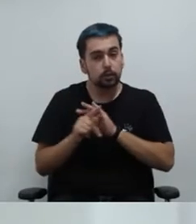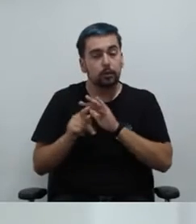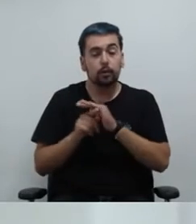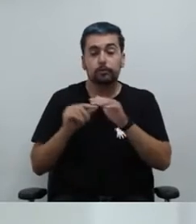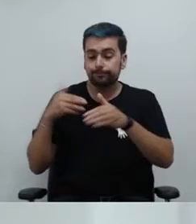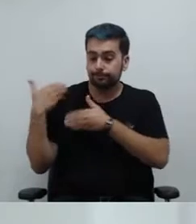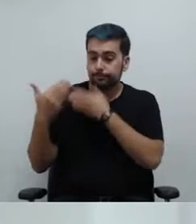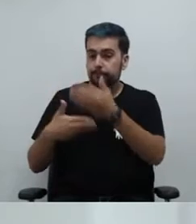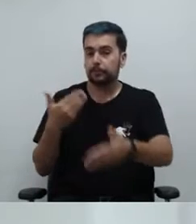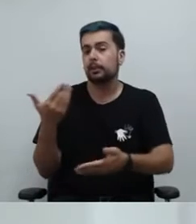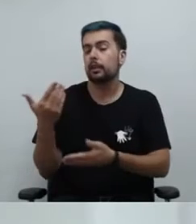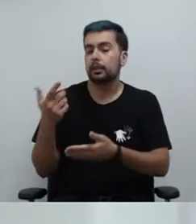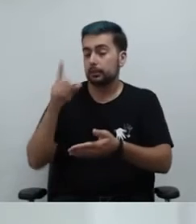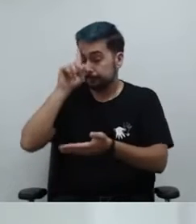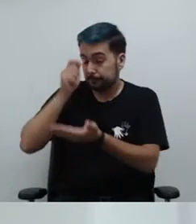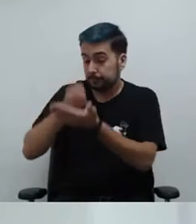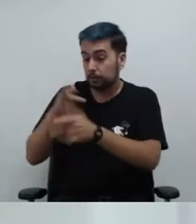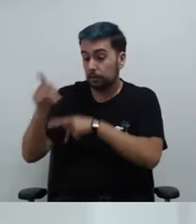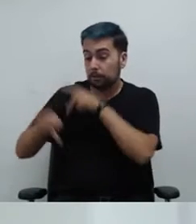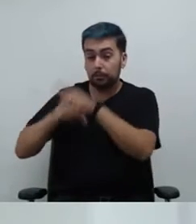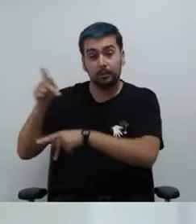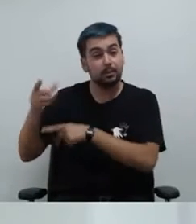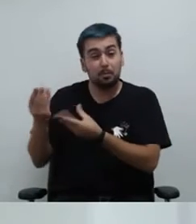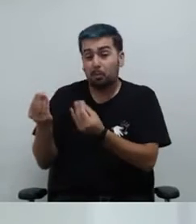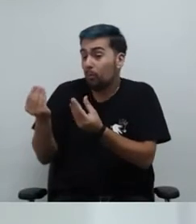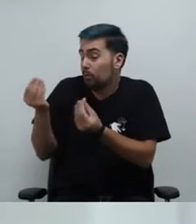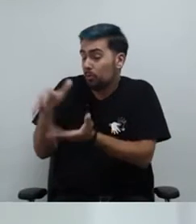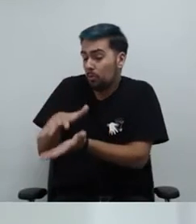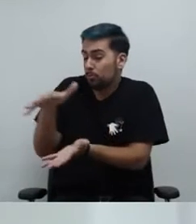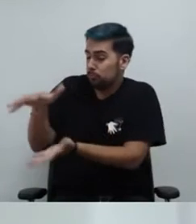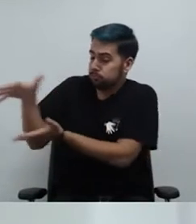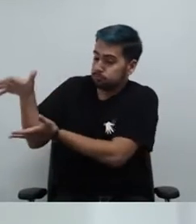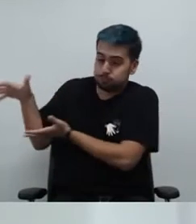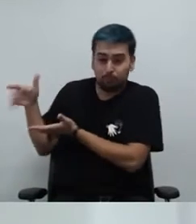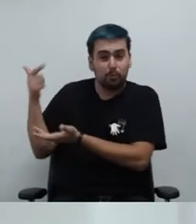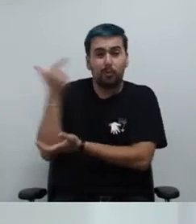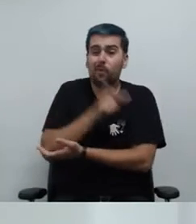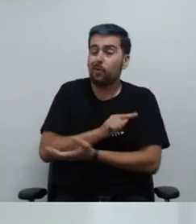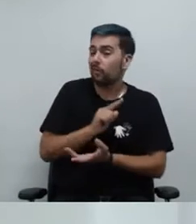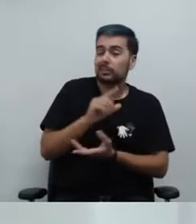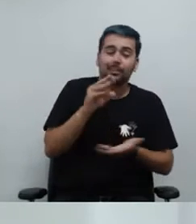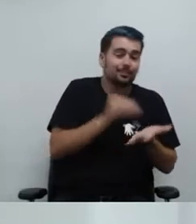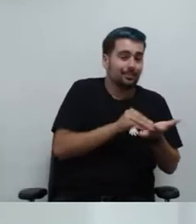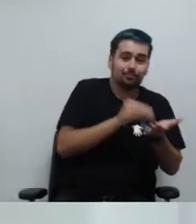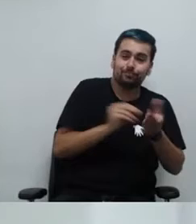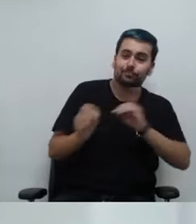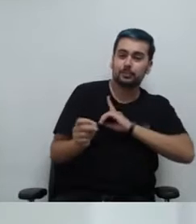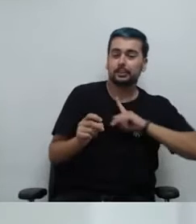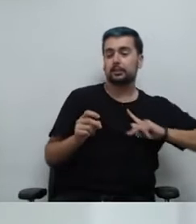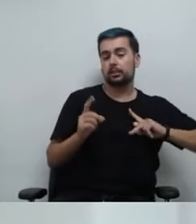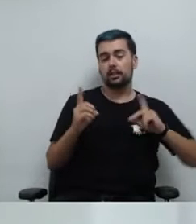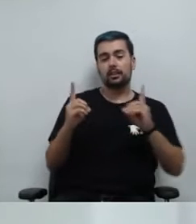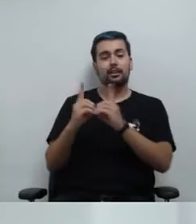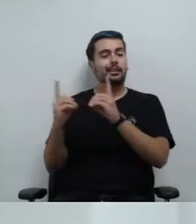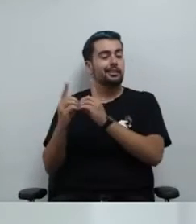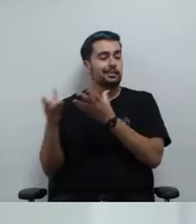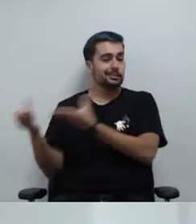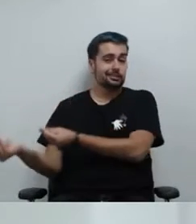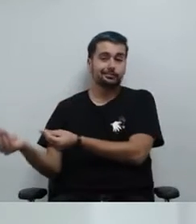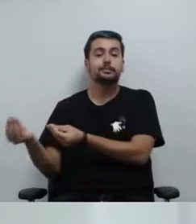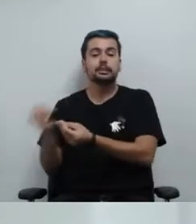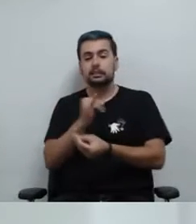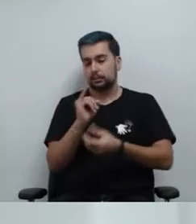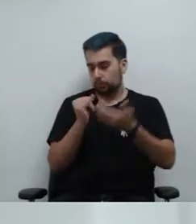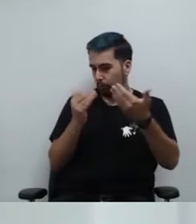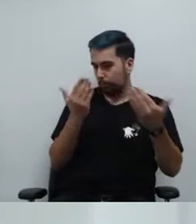são infindáveis as demandas da população paulista, que não consegue, em razão de um déficit de defensores públicos, especialmente se